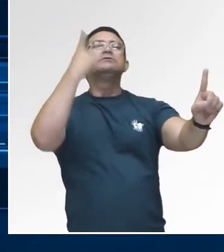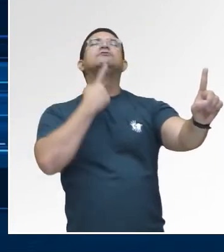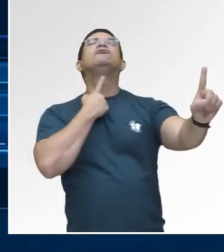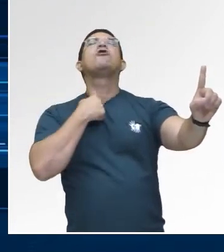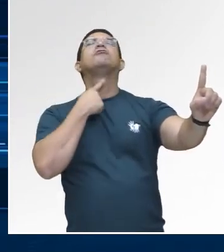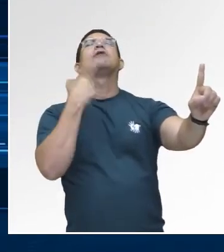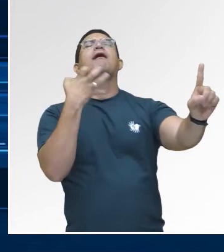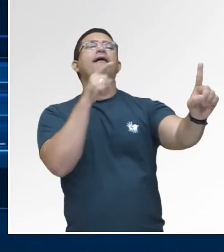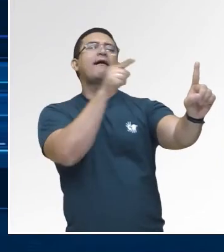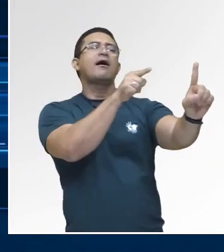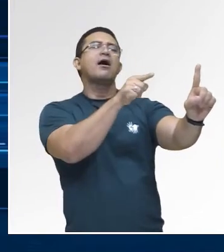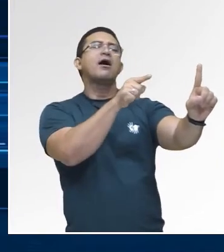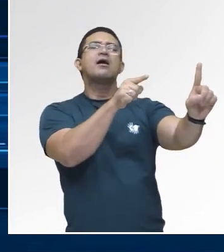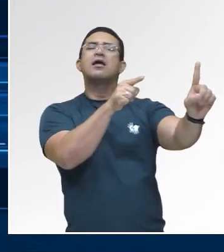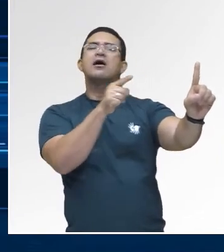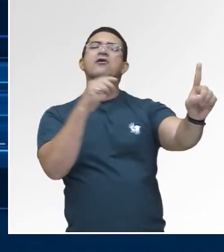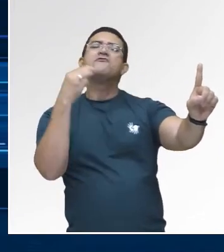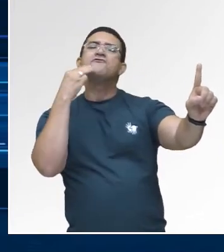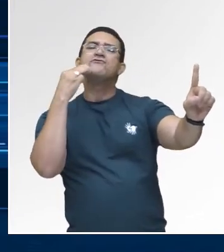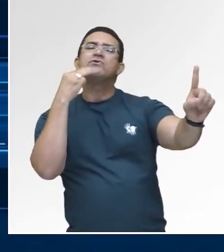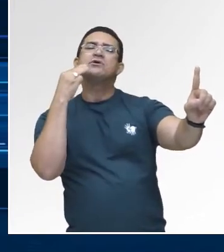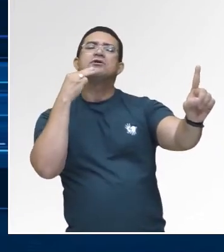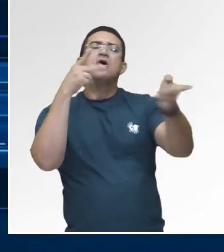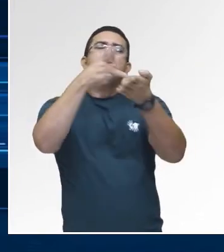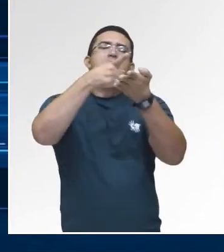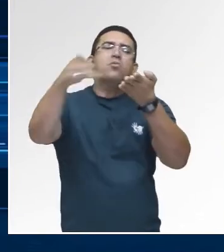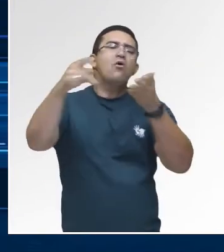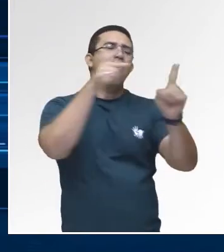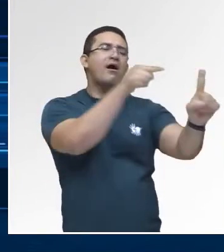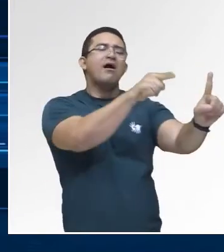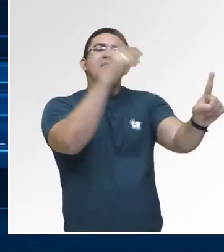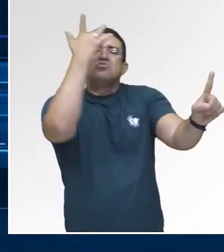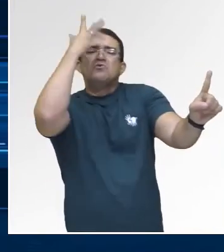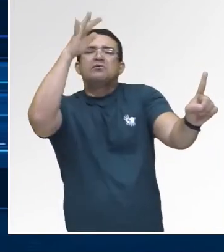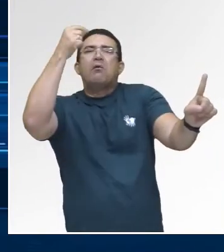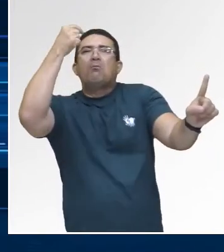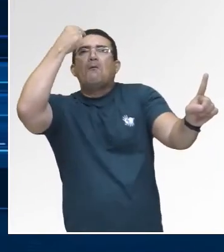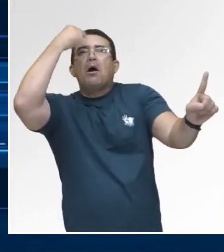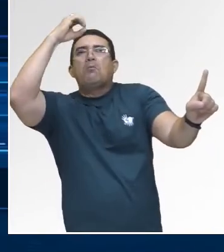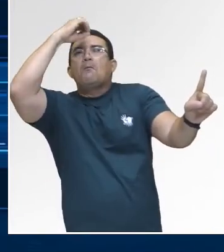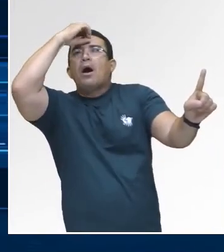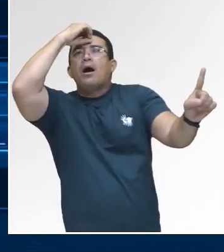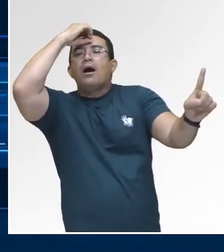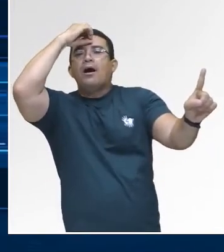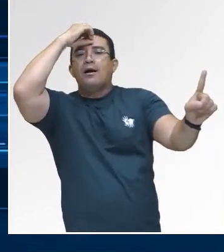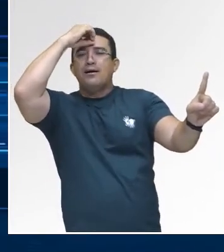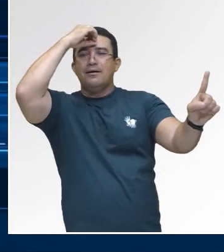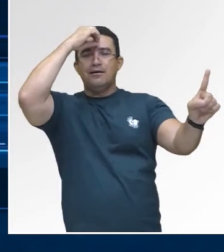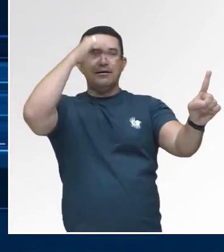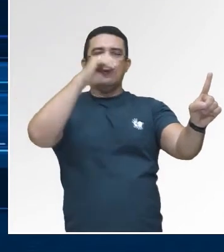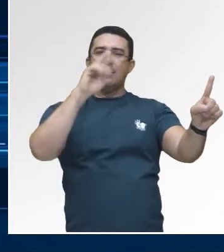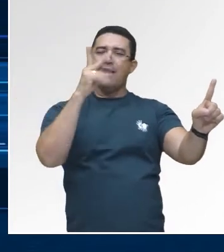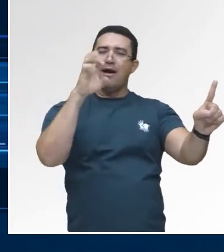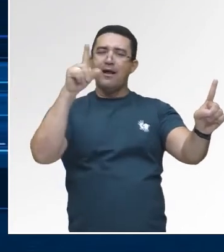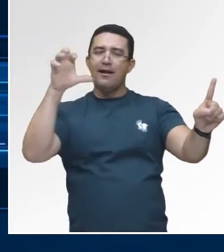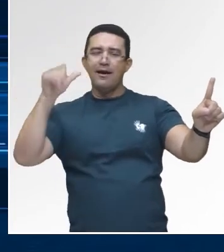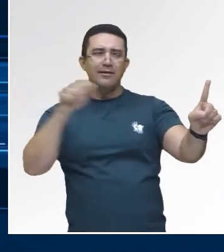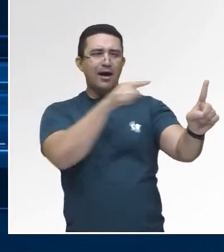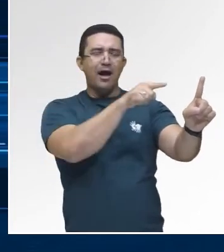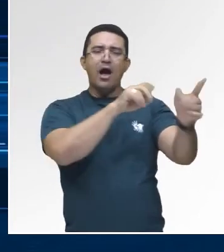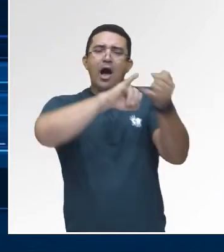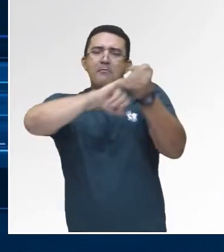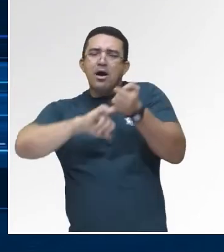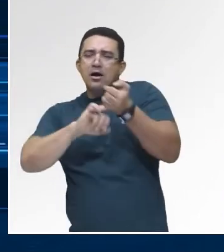uma donzela inocente. Nesse caso aí, é a esposa dele, né? Ai, Helena, diamante é